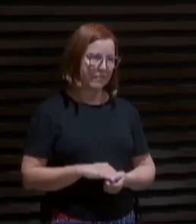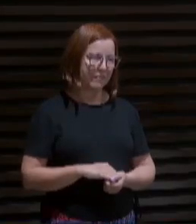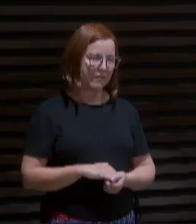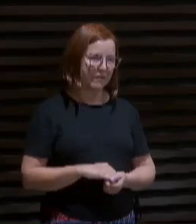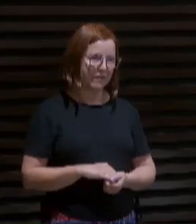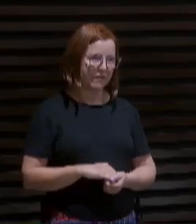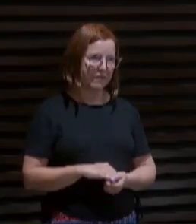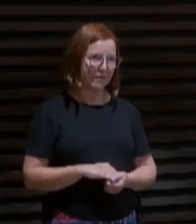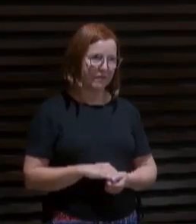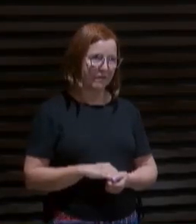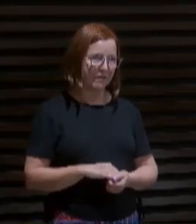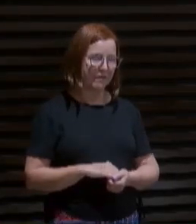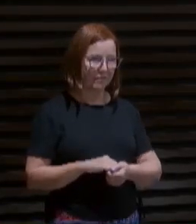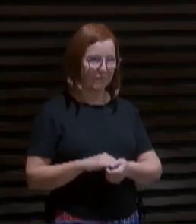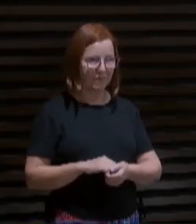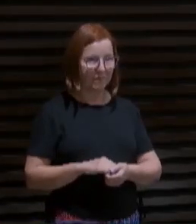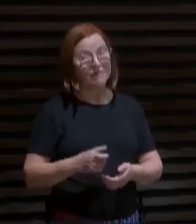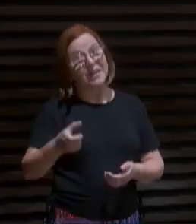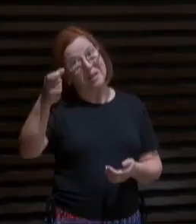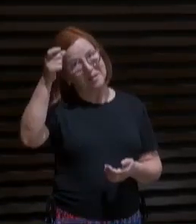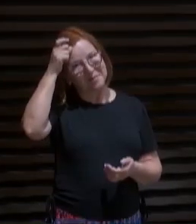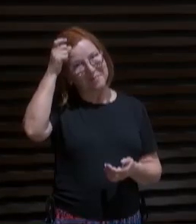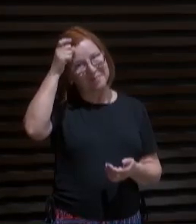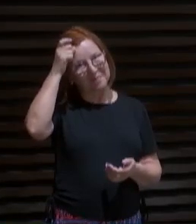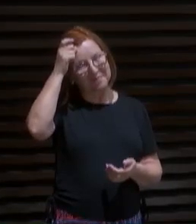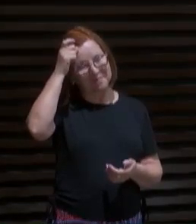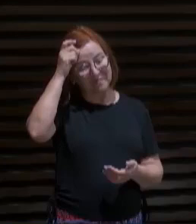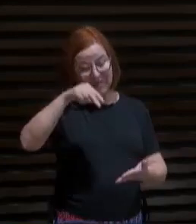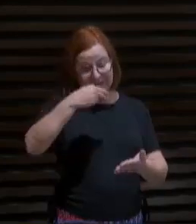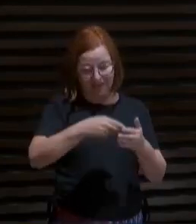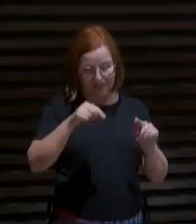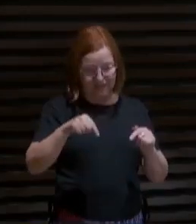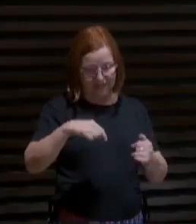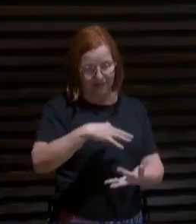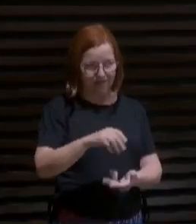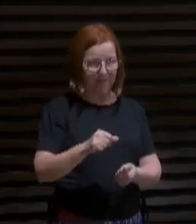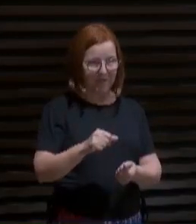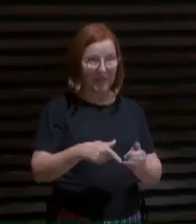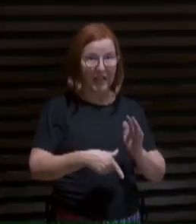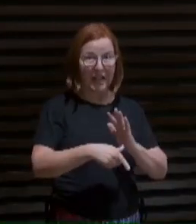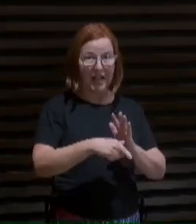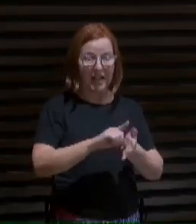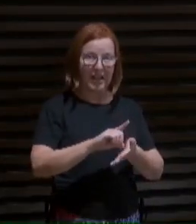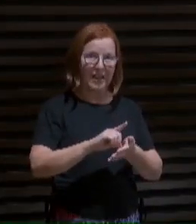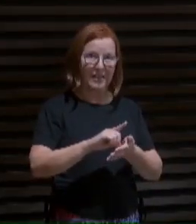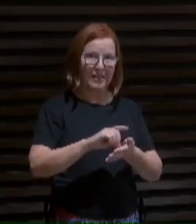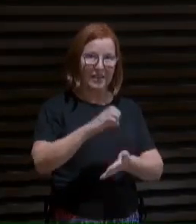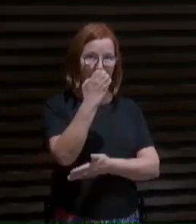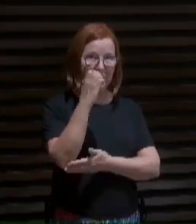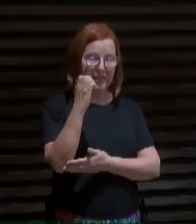A queda luciferiana, que influenciou este mundo,